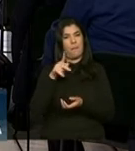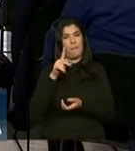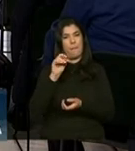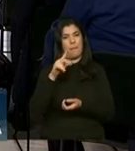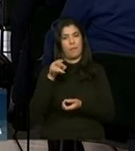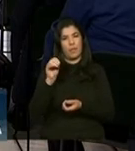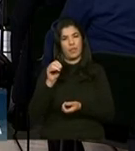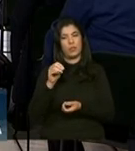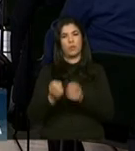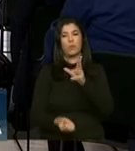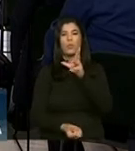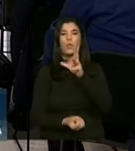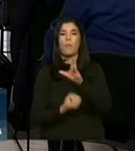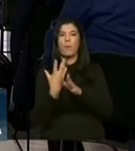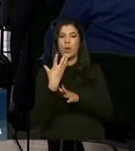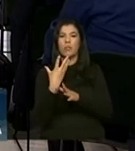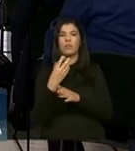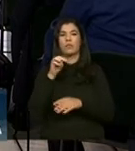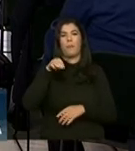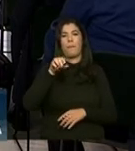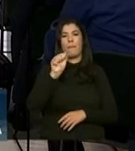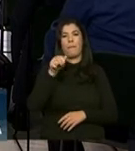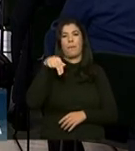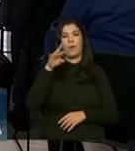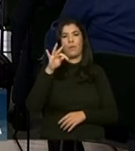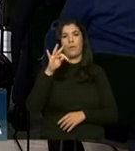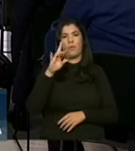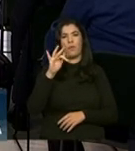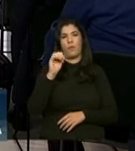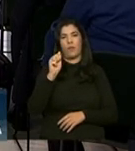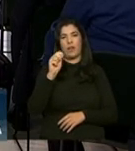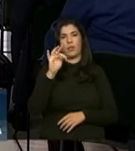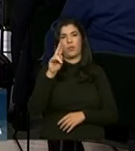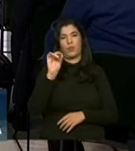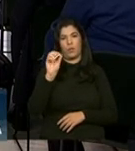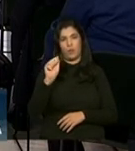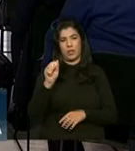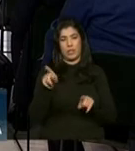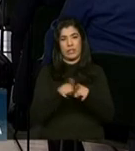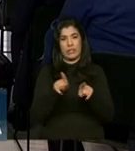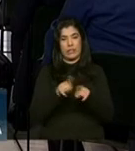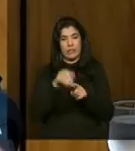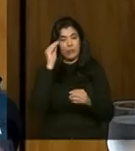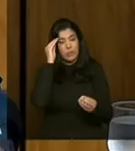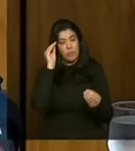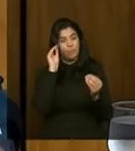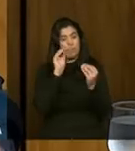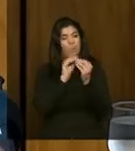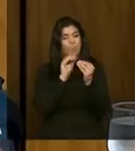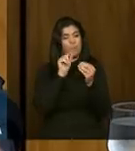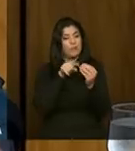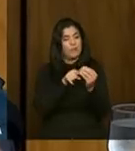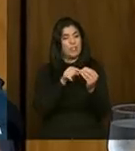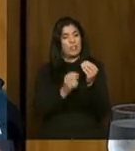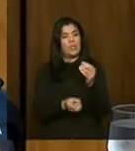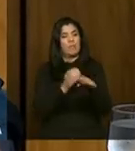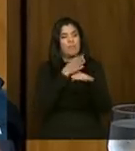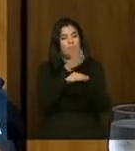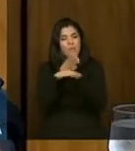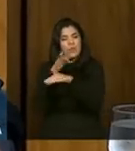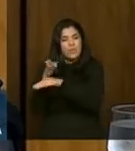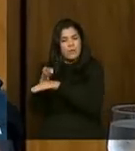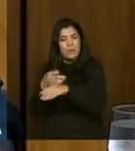produtos. Nós entendemos que o aumento dos investimentos no Brasil, que nós precisamos